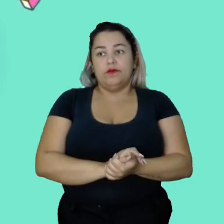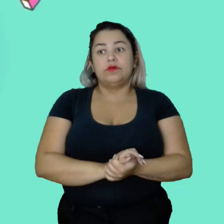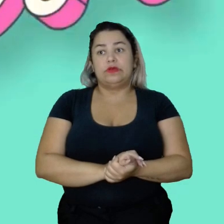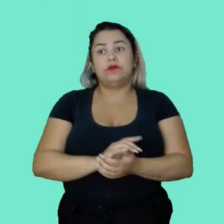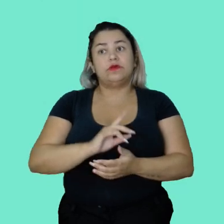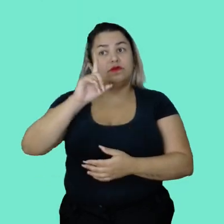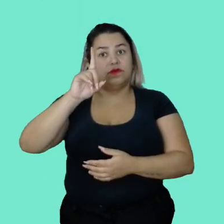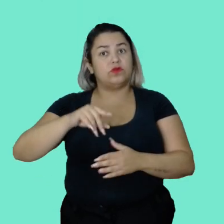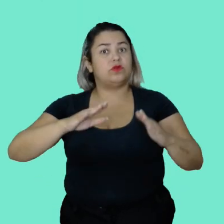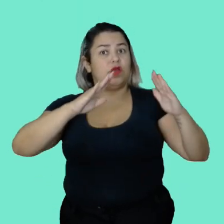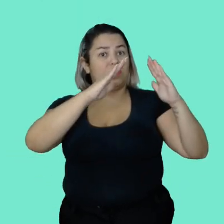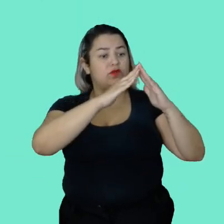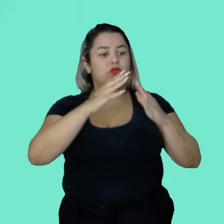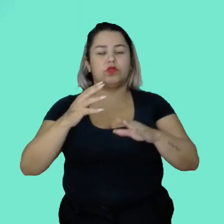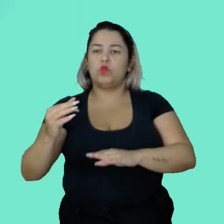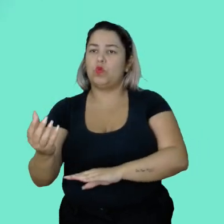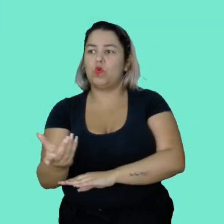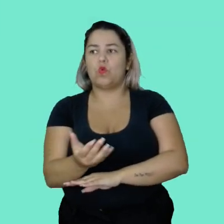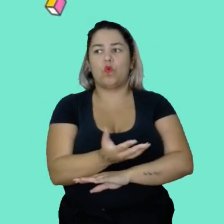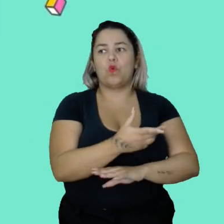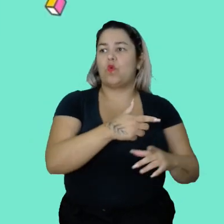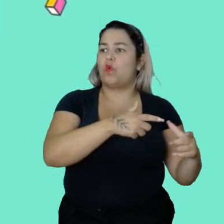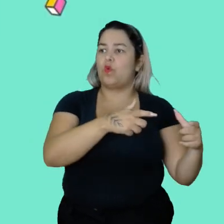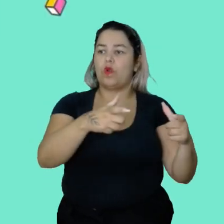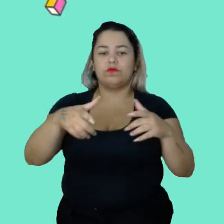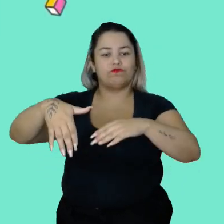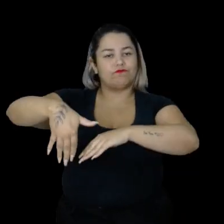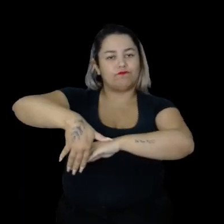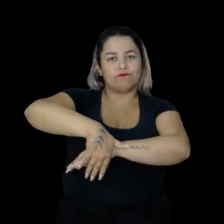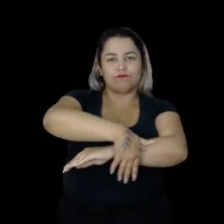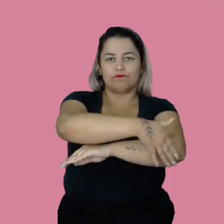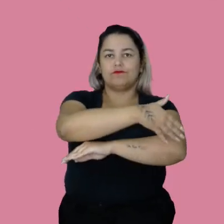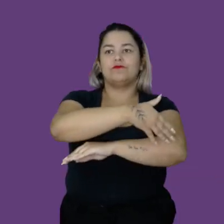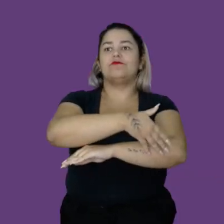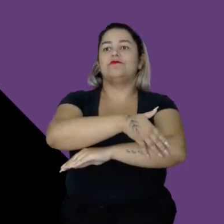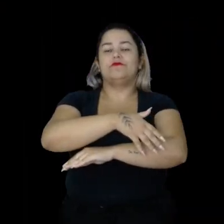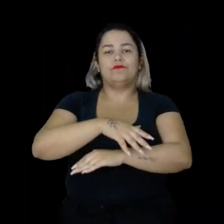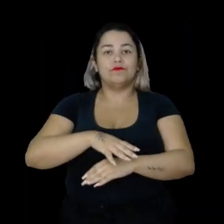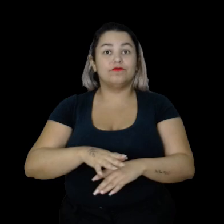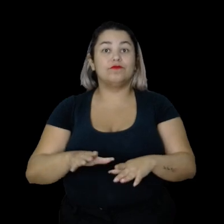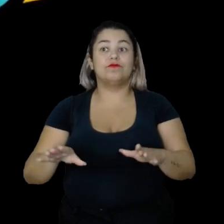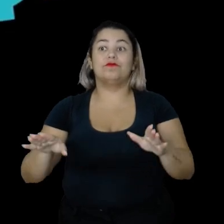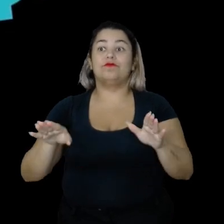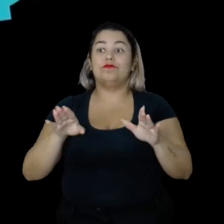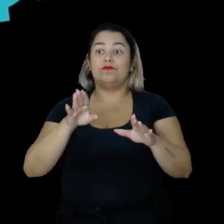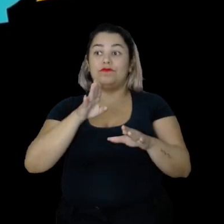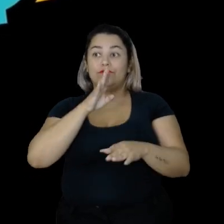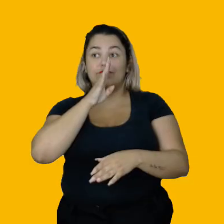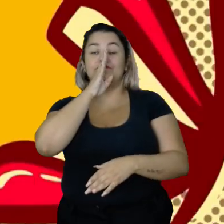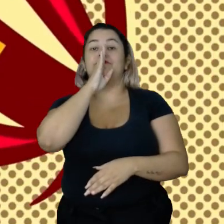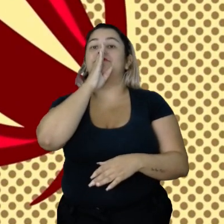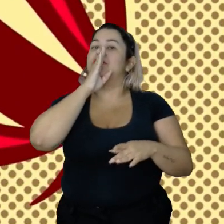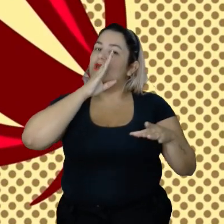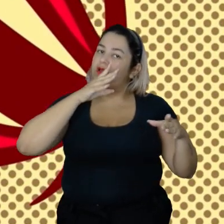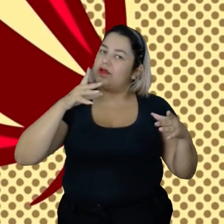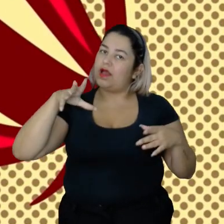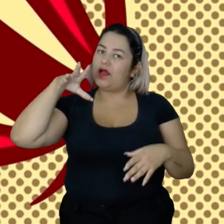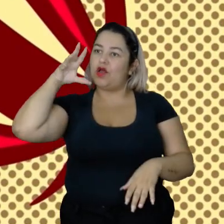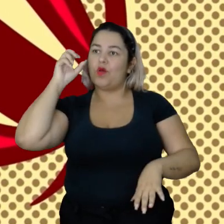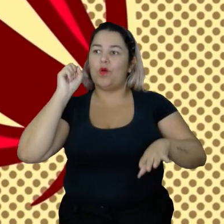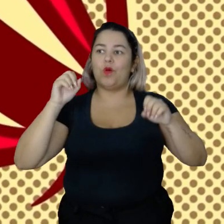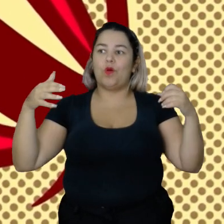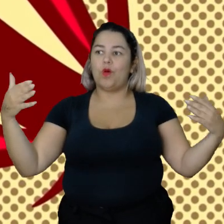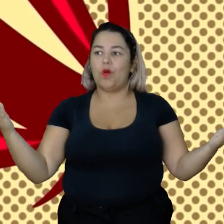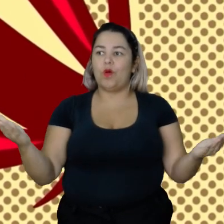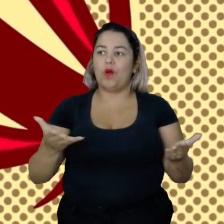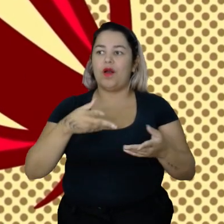Seja em casa, no campo, na rua ou na praça. Chega de mordaça,